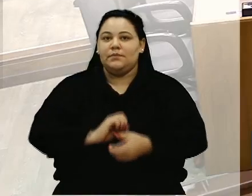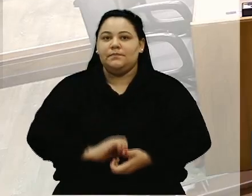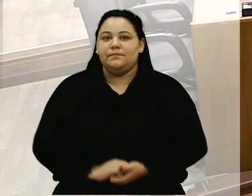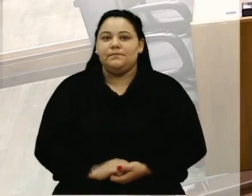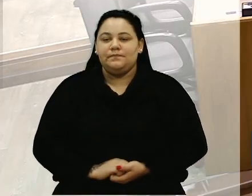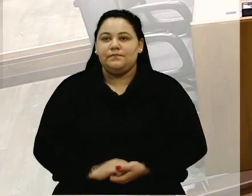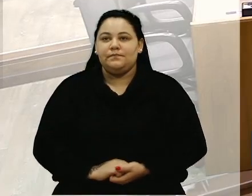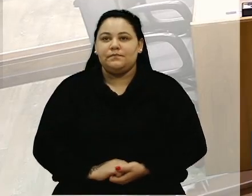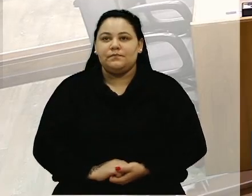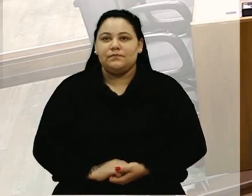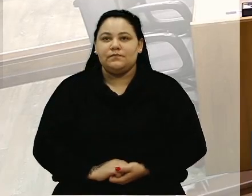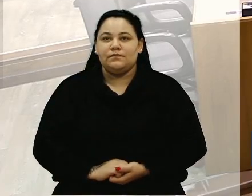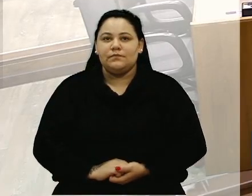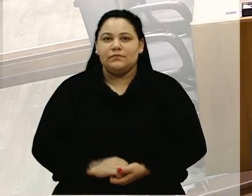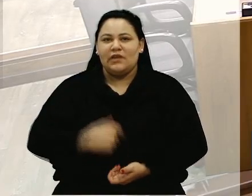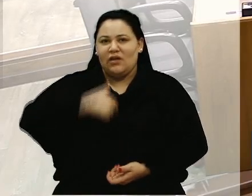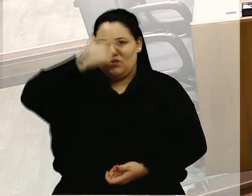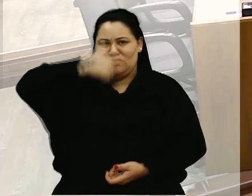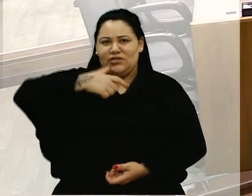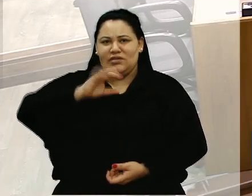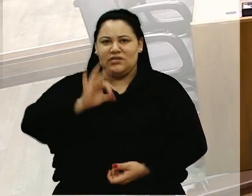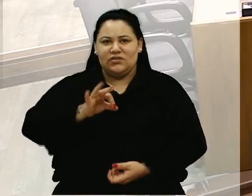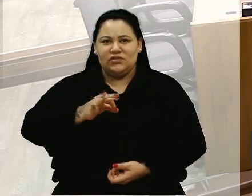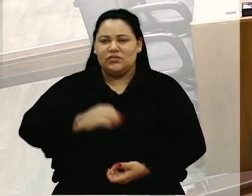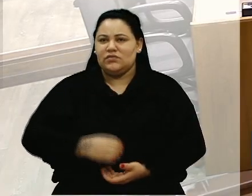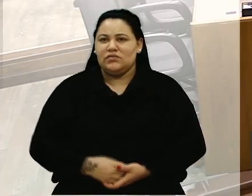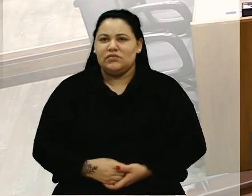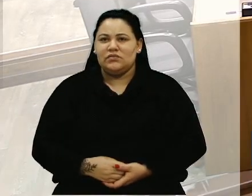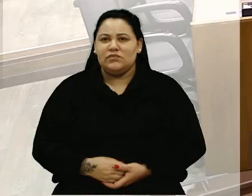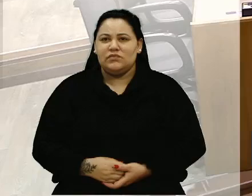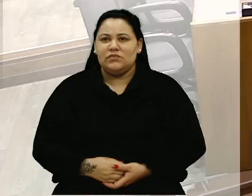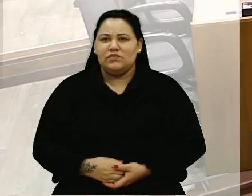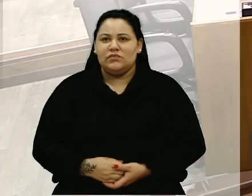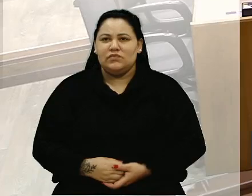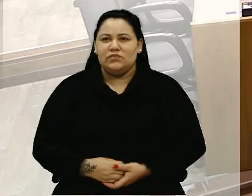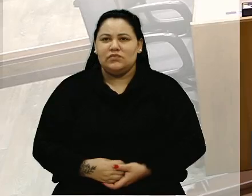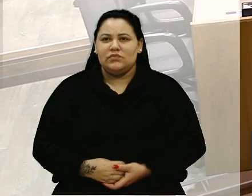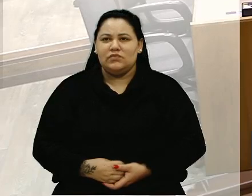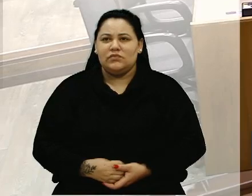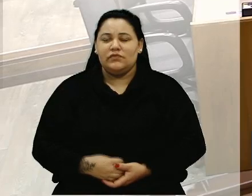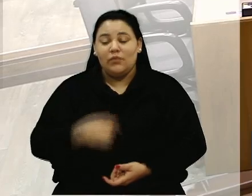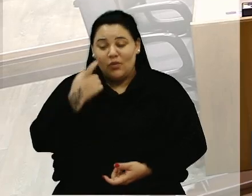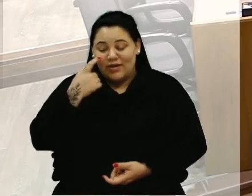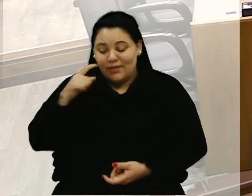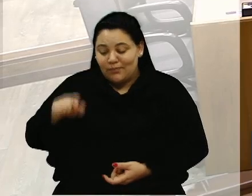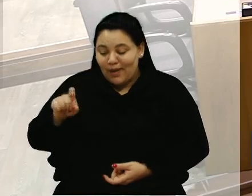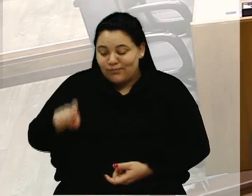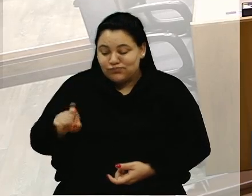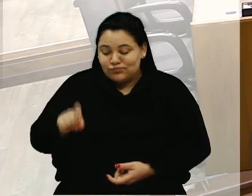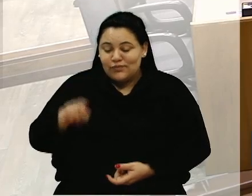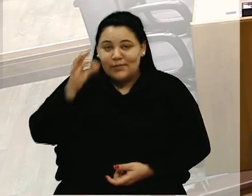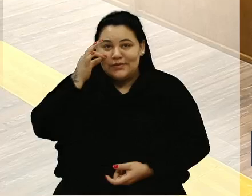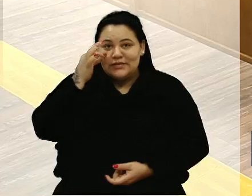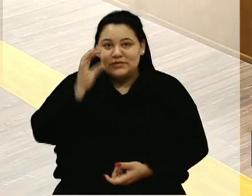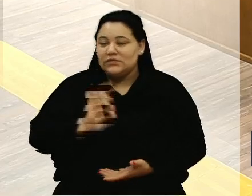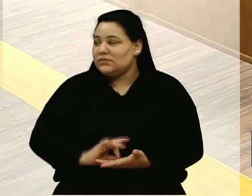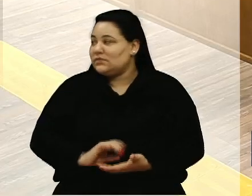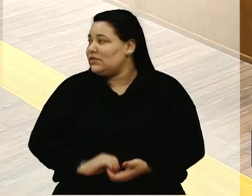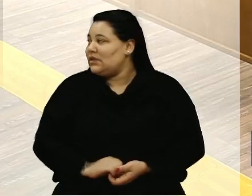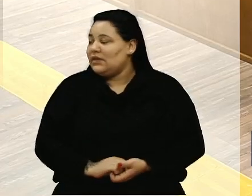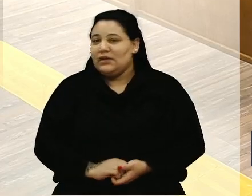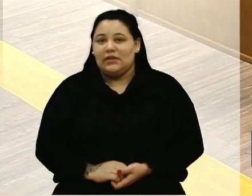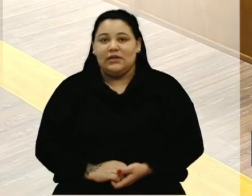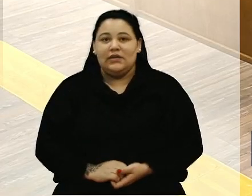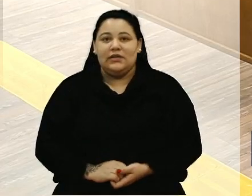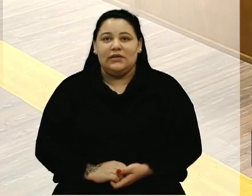Vai dar certinho, eu acho. Vamos dar uma olhadinha se nos nossos equipamentos aí, se vocês conseguem, por favor, se os senhores...